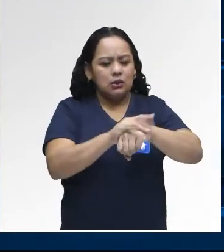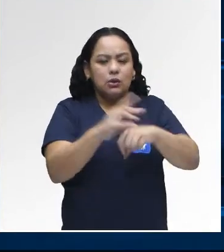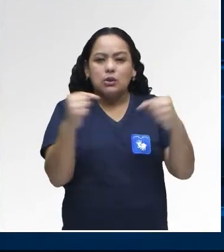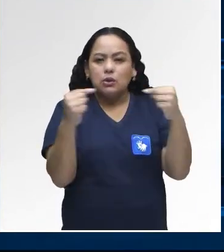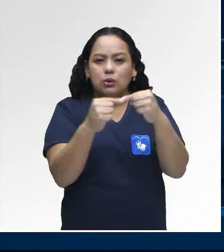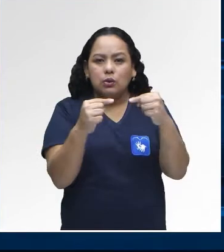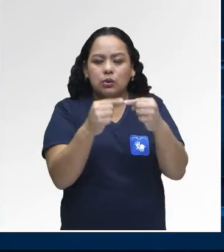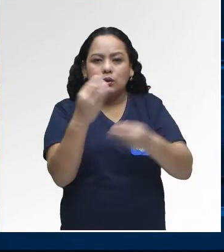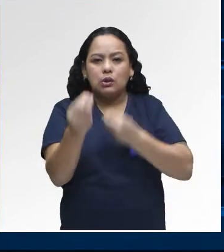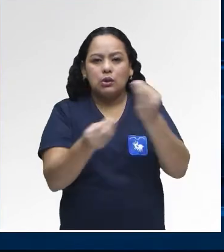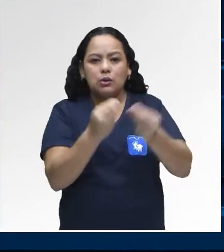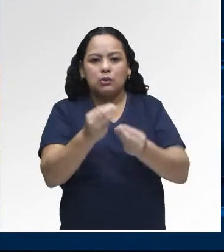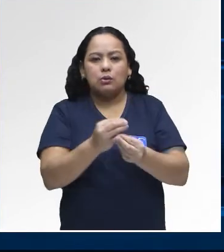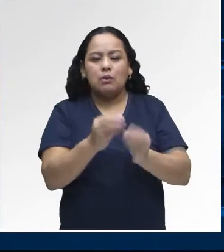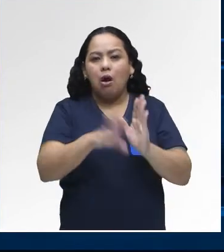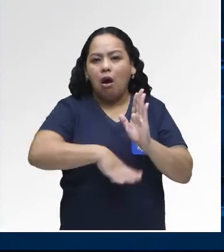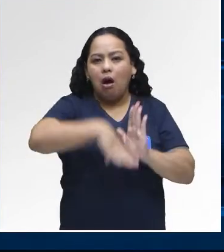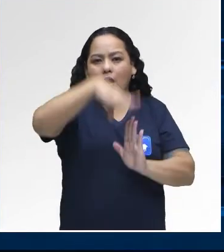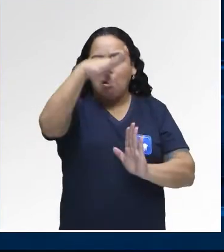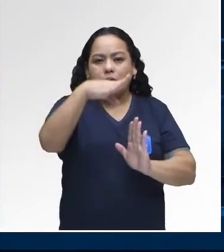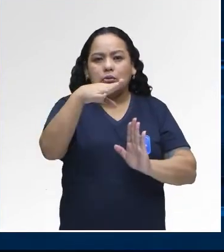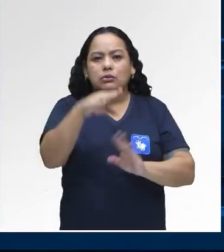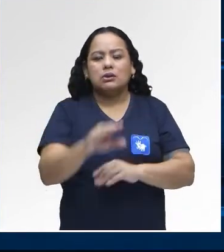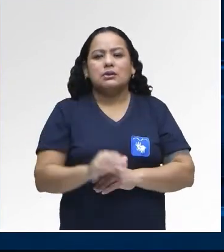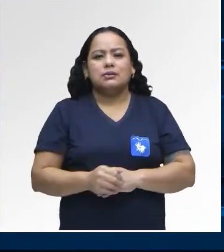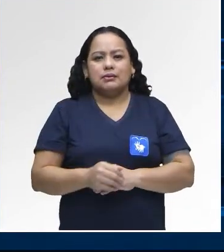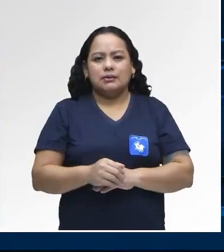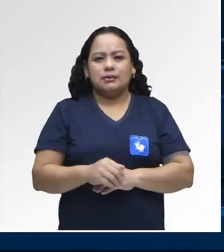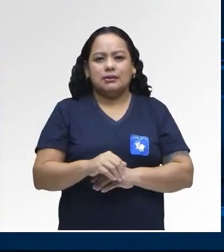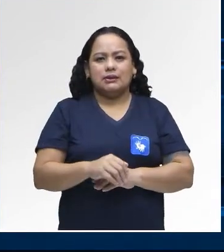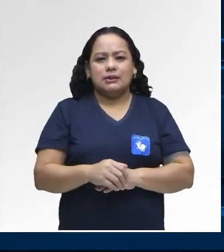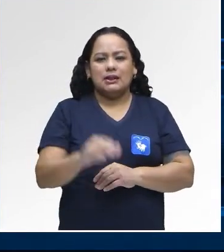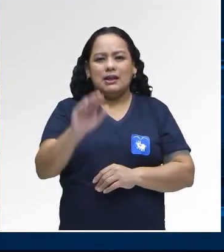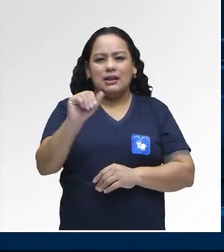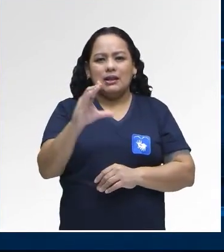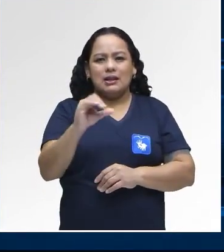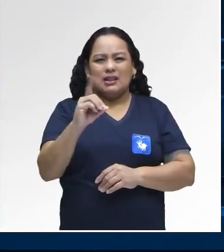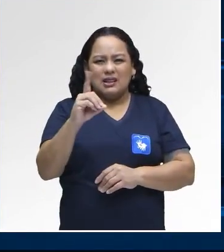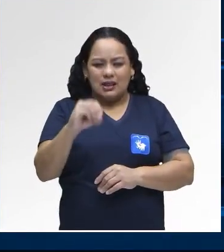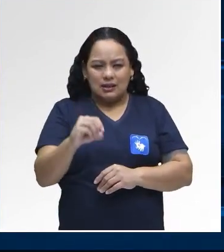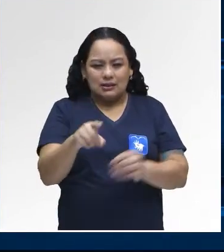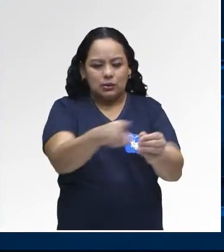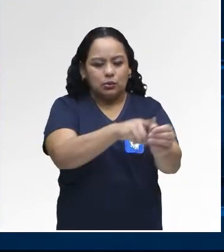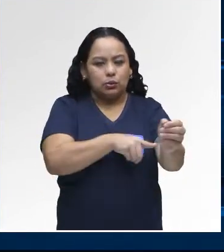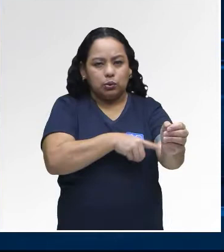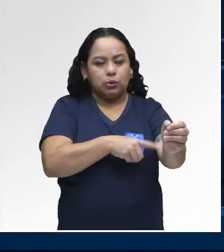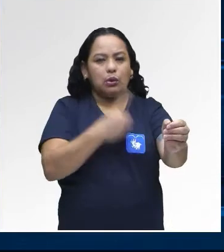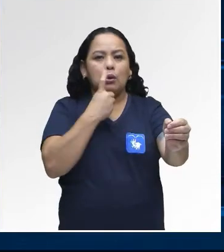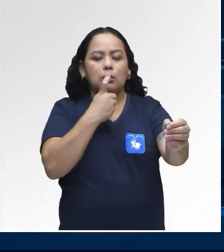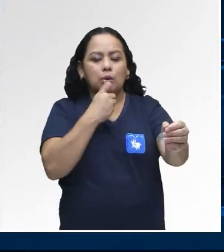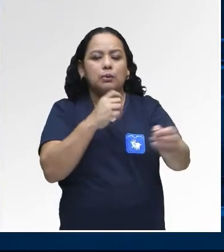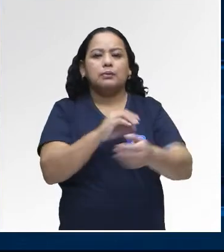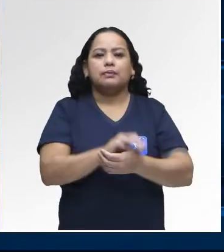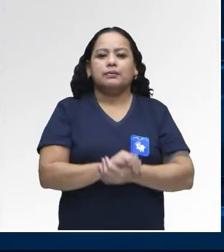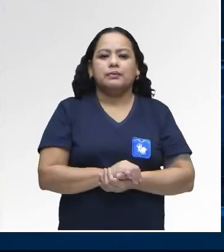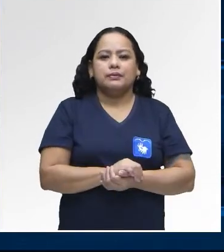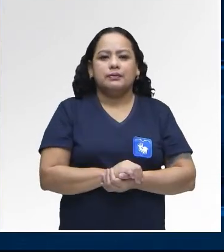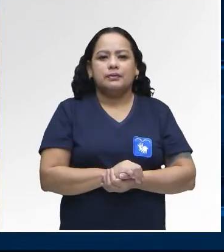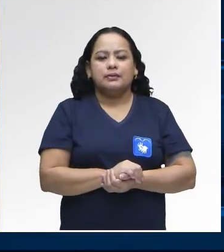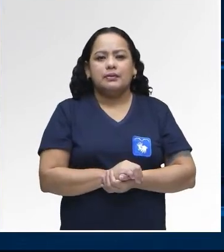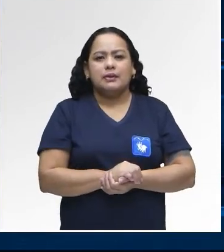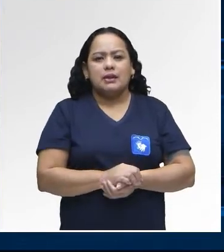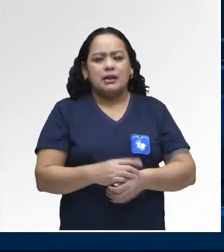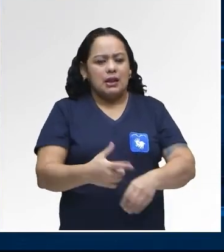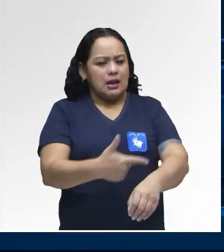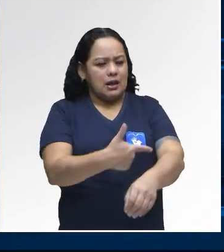com a alta taxa de ácido úrico no sangue. Então, normalmente, quando a pessoa está com esse ácido, faz o exame de sangue,